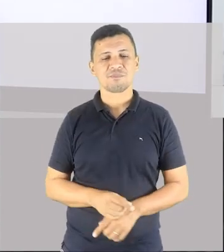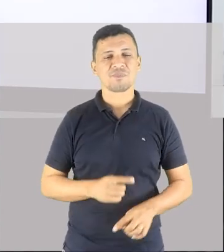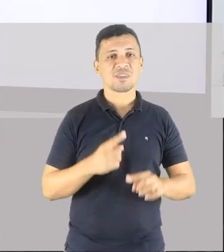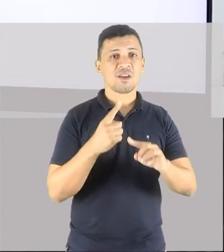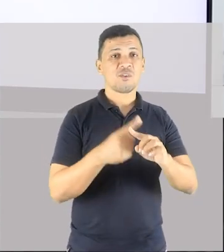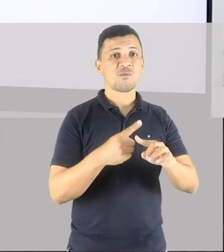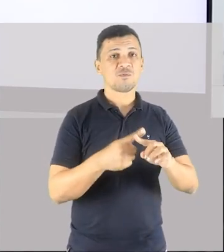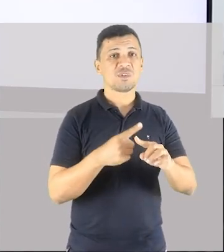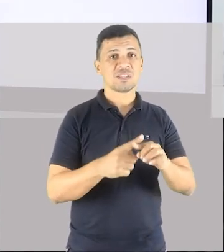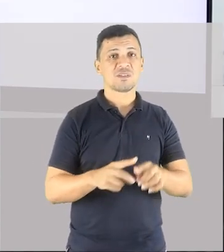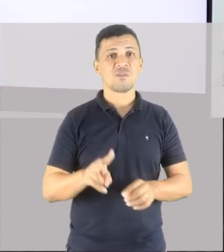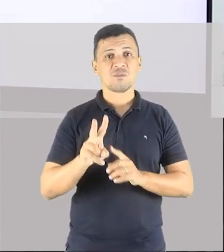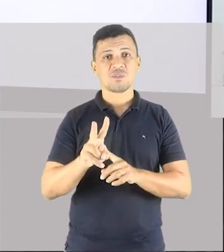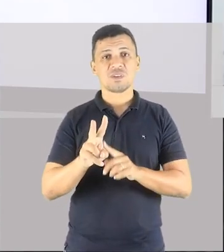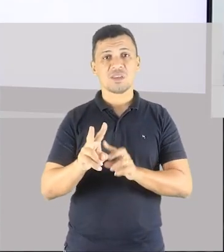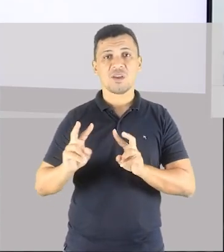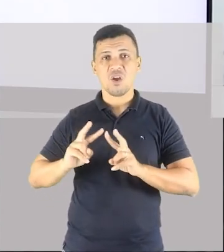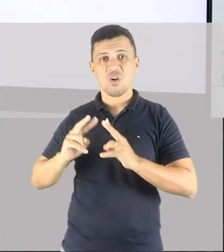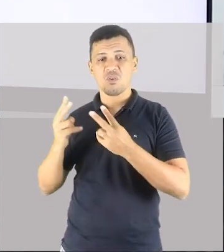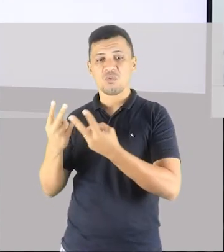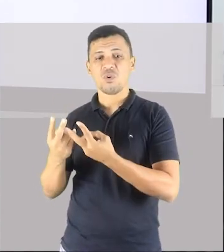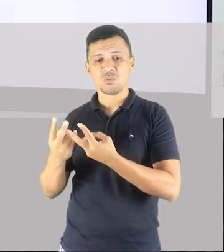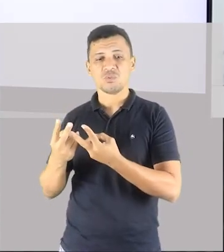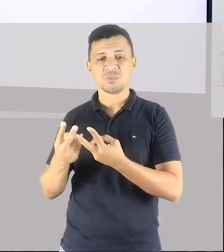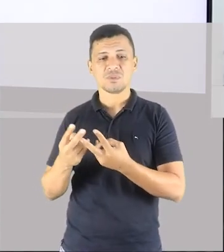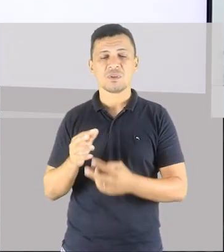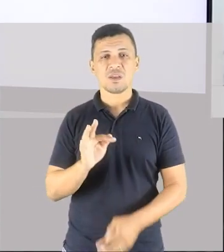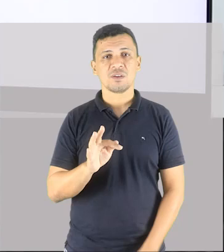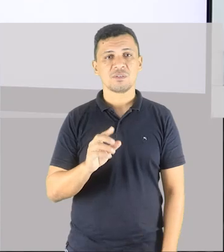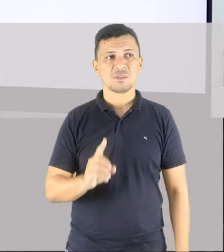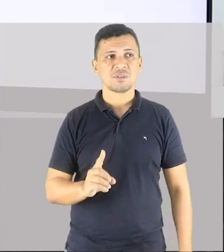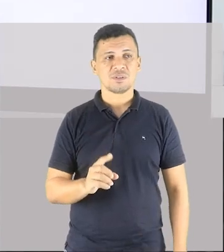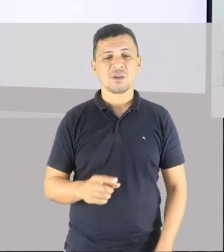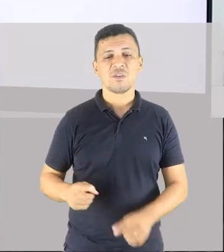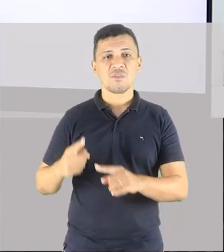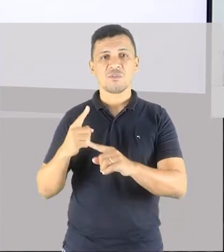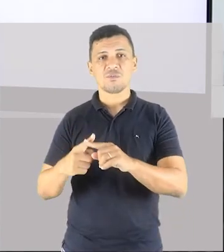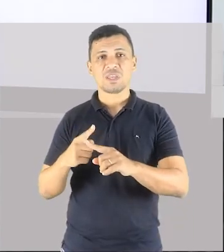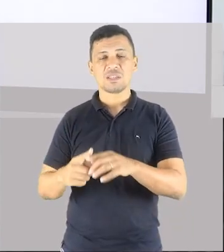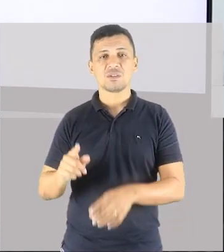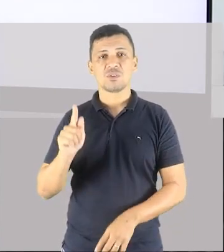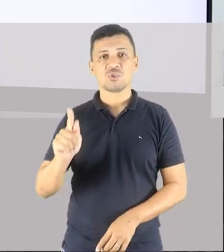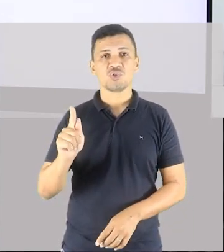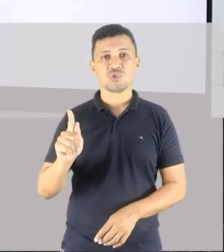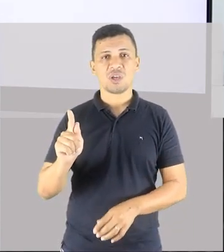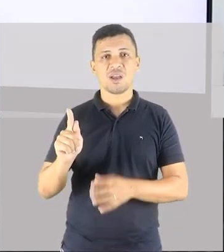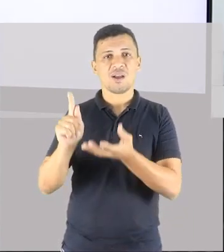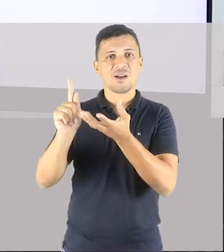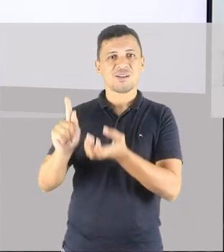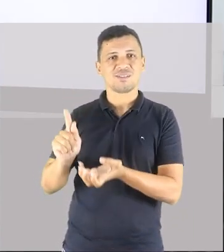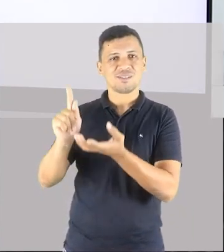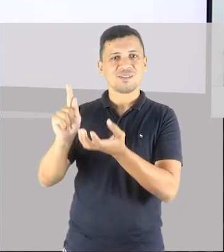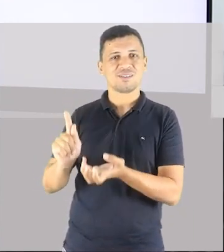vezes o volume do fluido que foi deslocado vezes a gravidade.